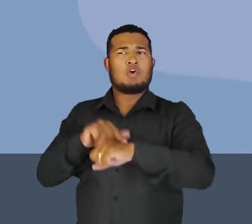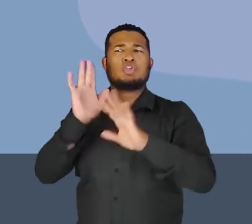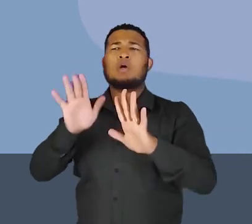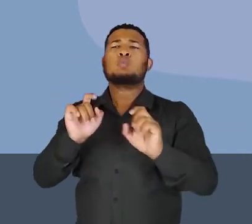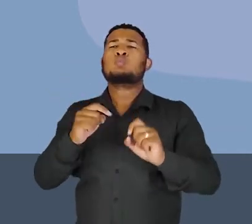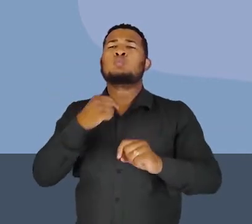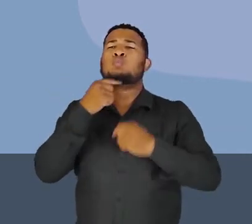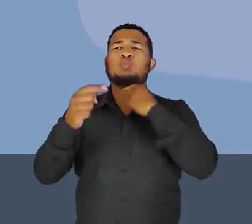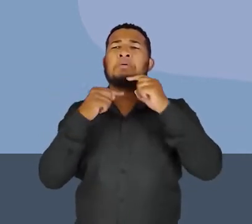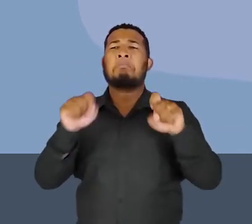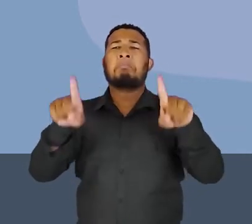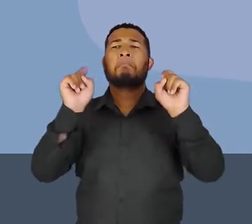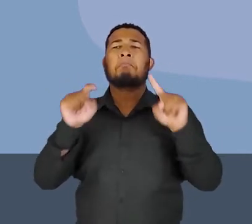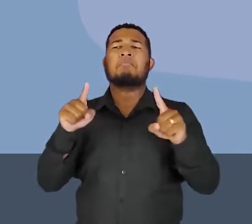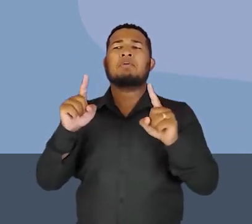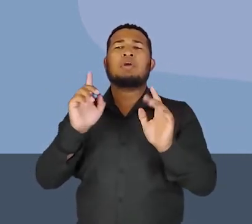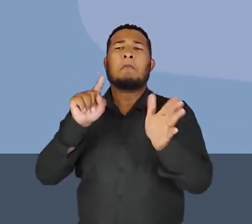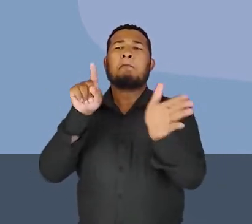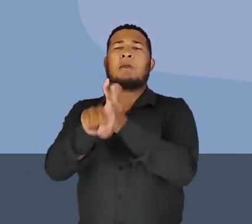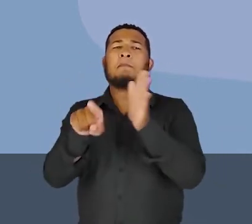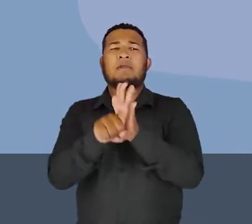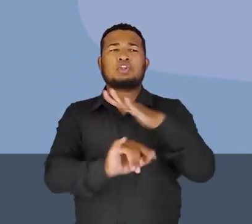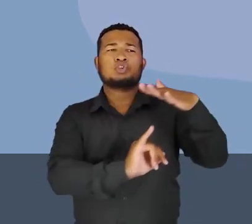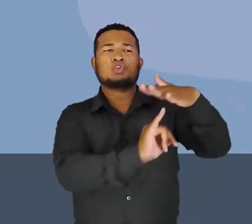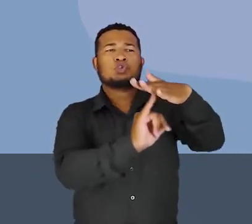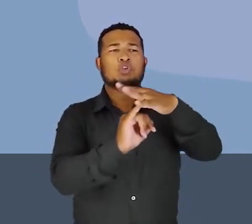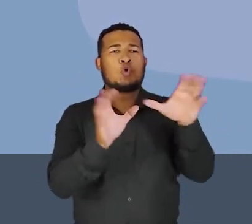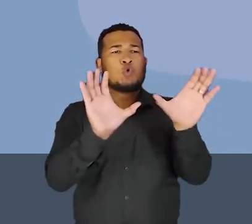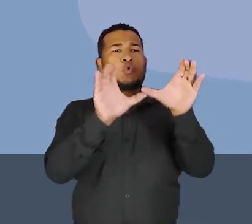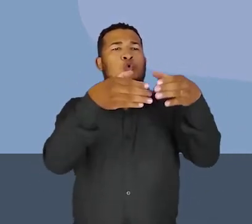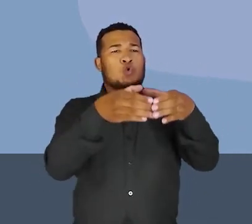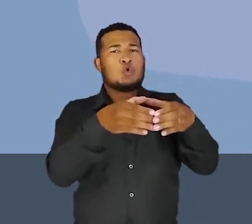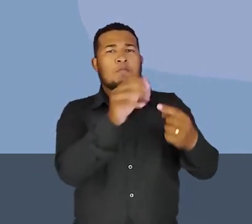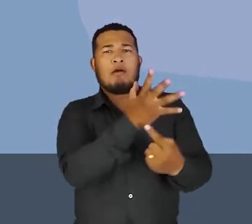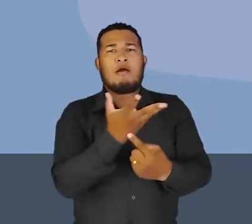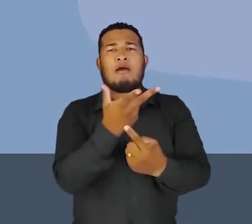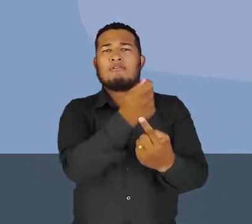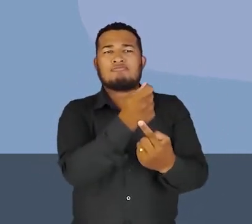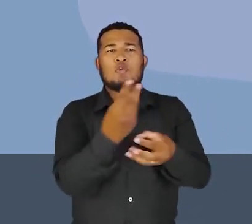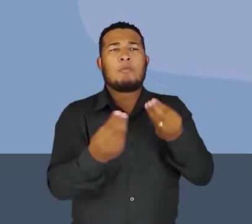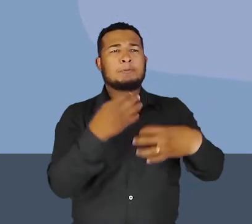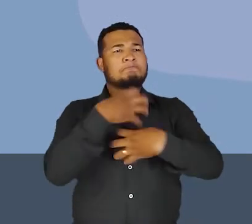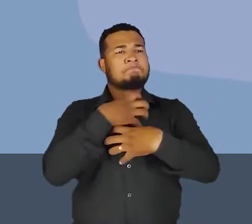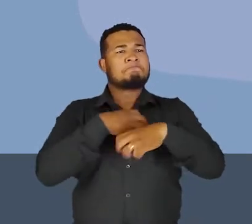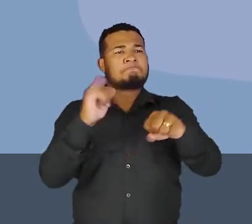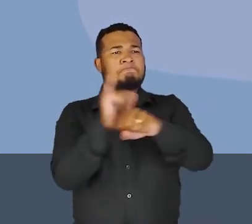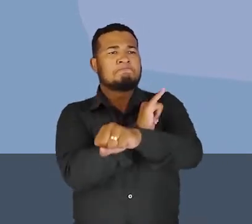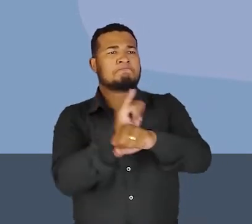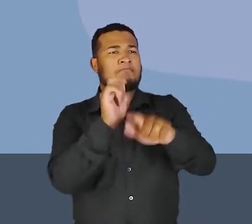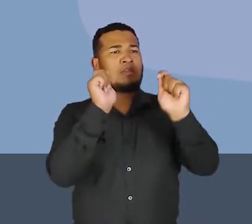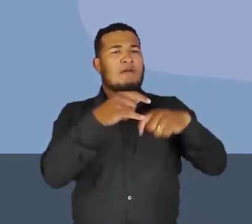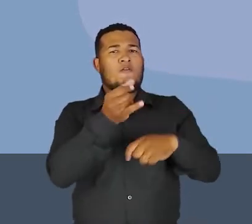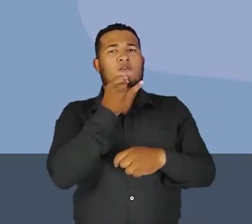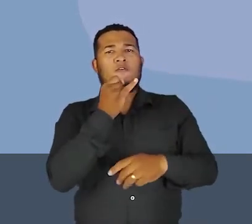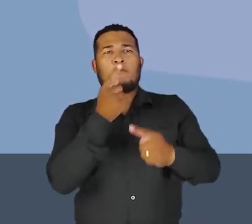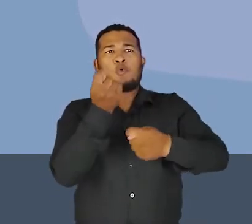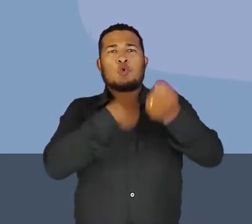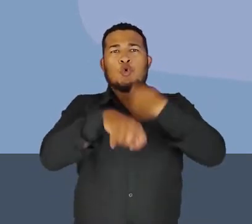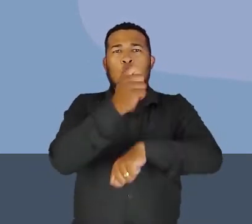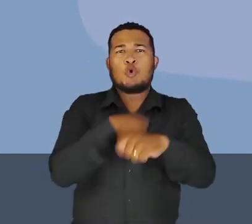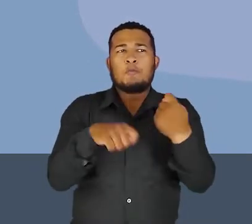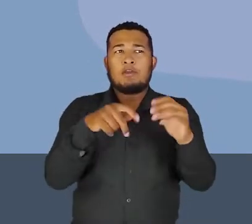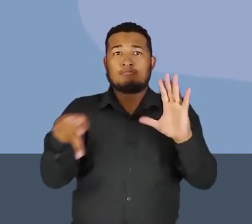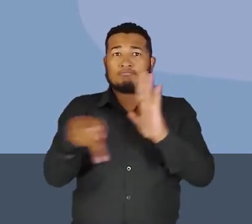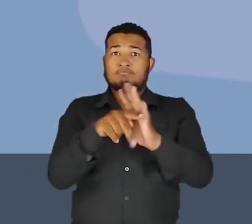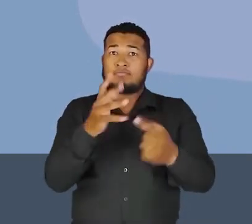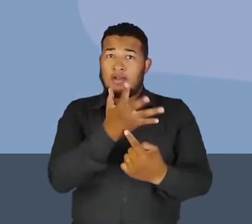questionar as próprias instituições artísticas, né? A própria maneira como se articula a economia da